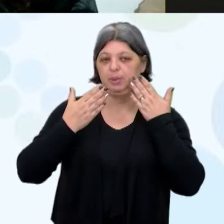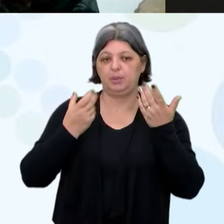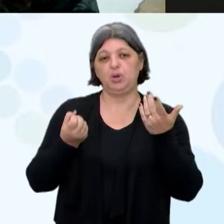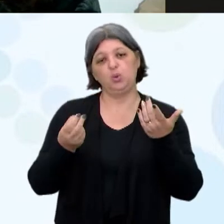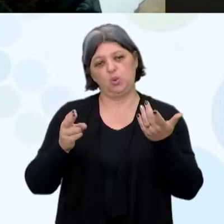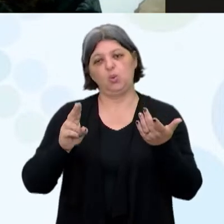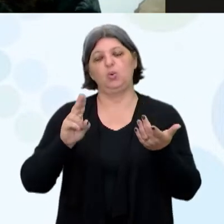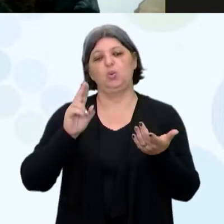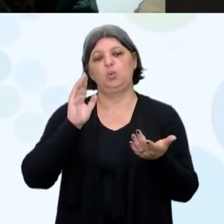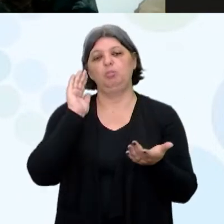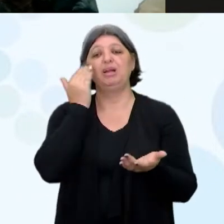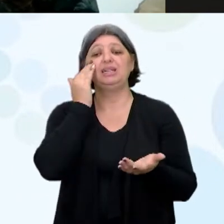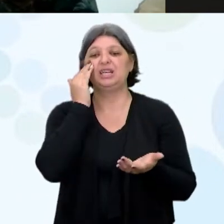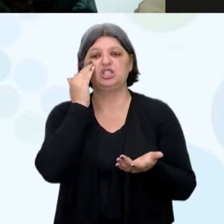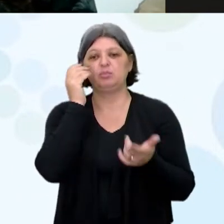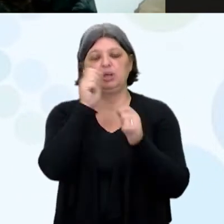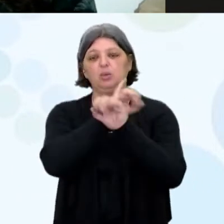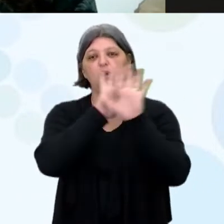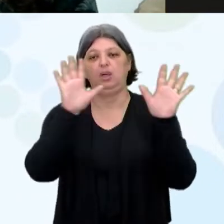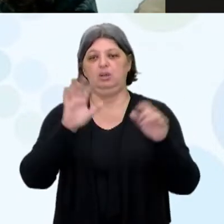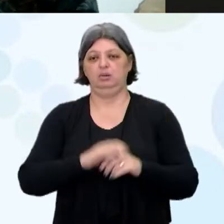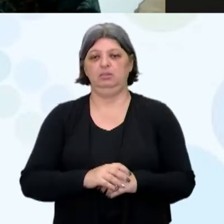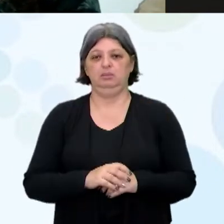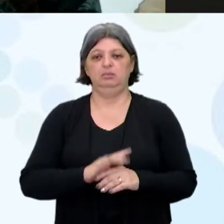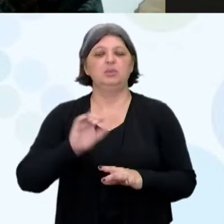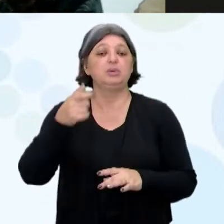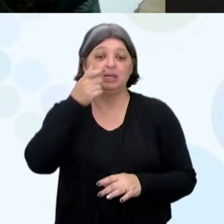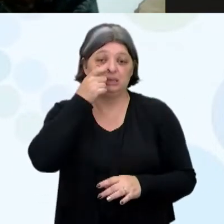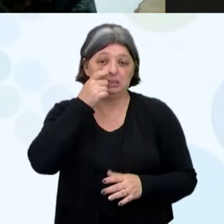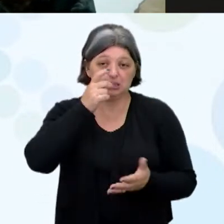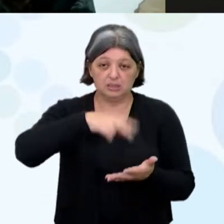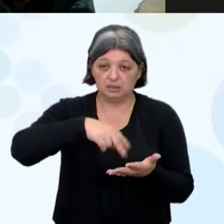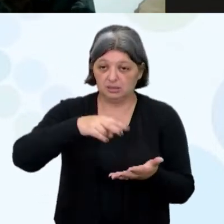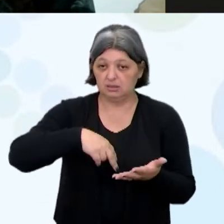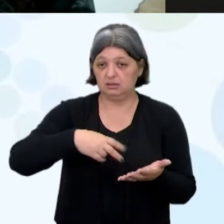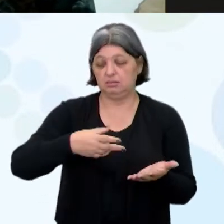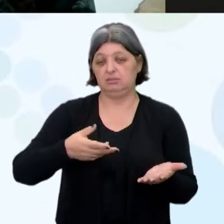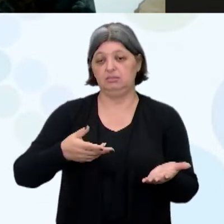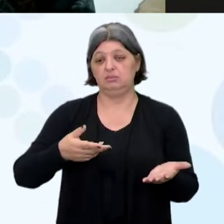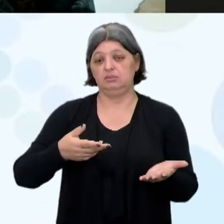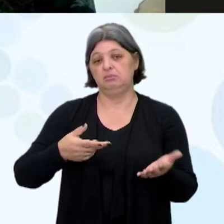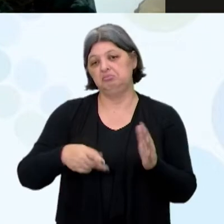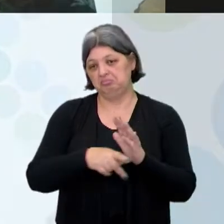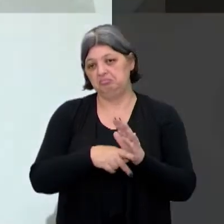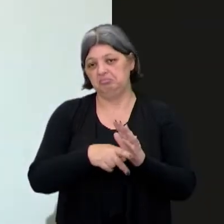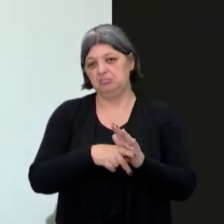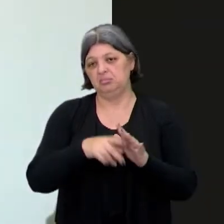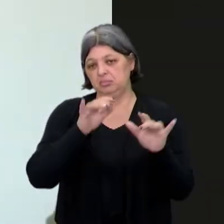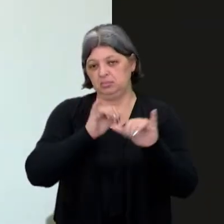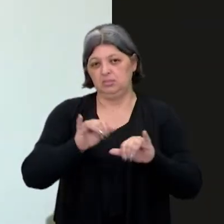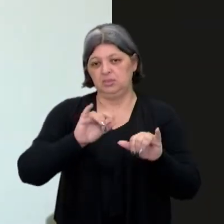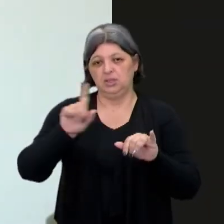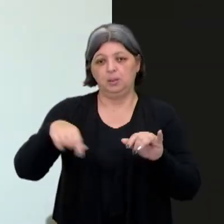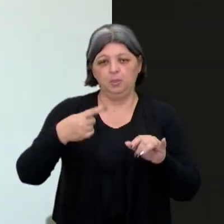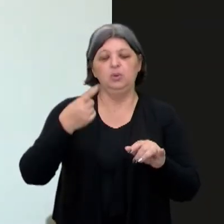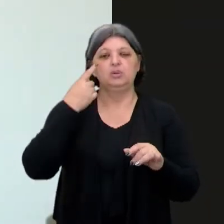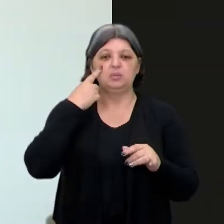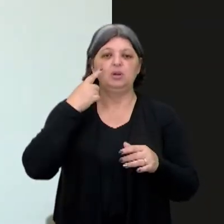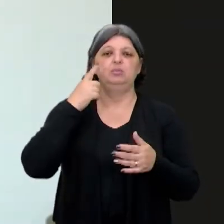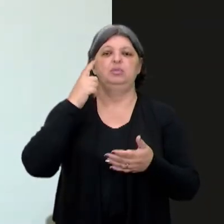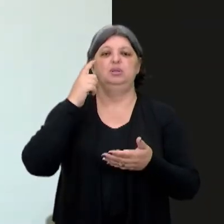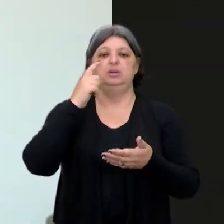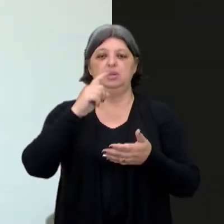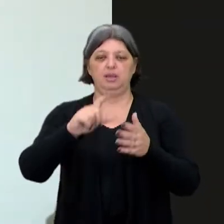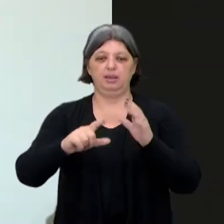né? Muitas vezes a pessoa vai se interessar em ler, a pessoa pode se interessar em ler a matéria depois de ter visto a charge, né? Sim, porque ela passou